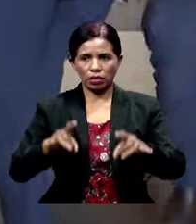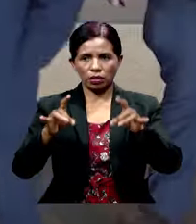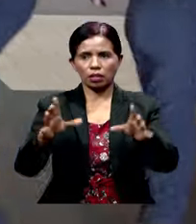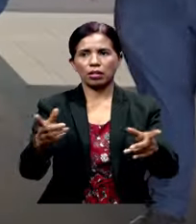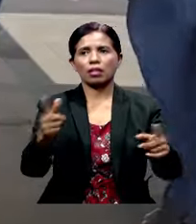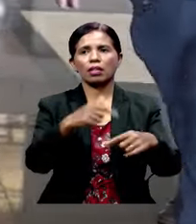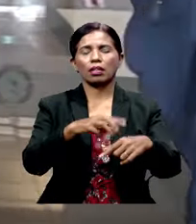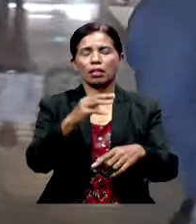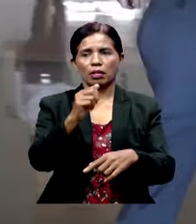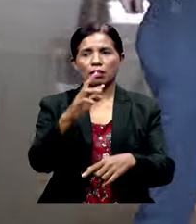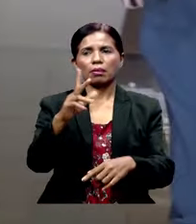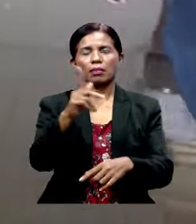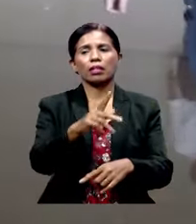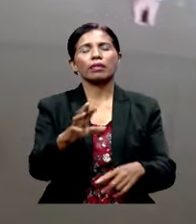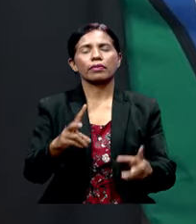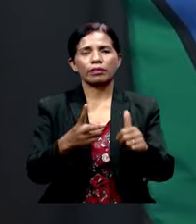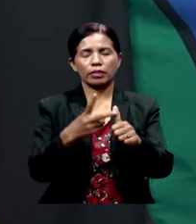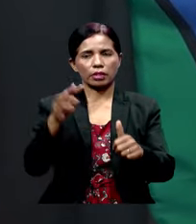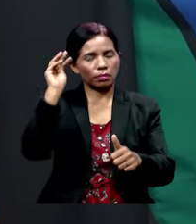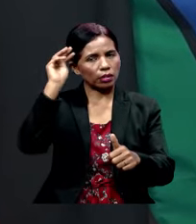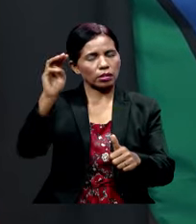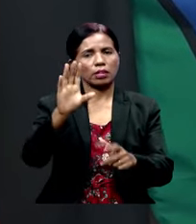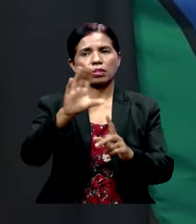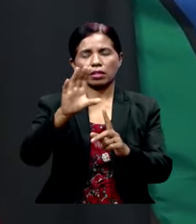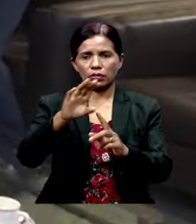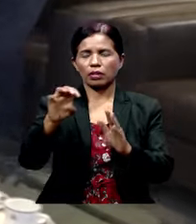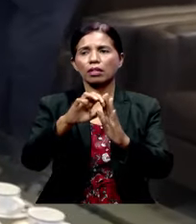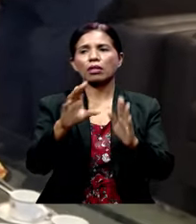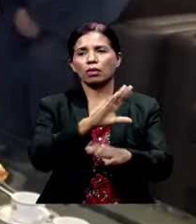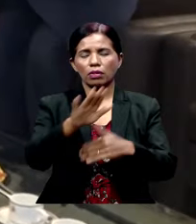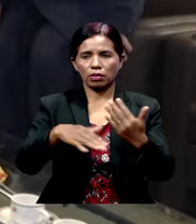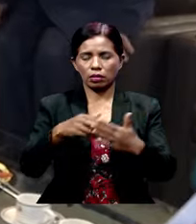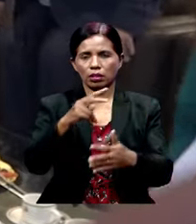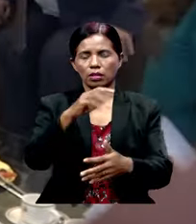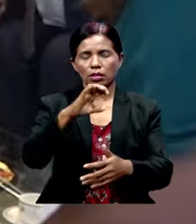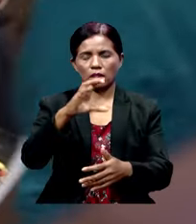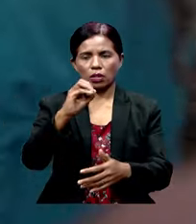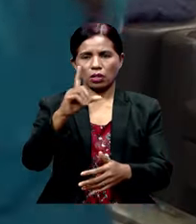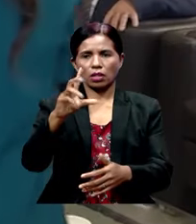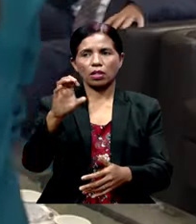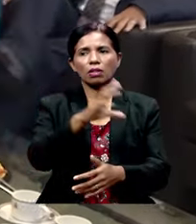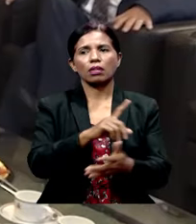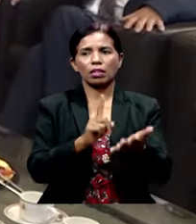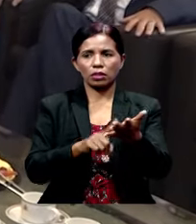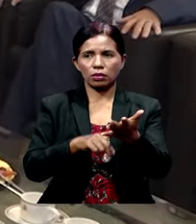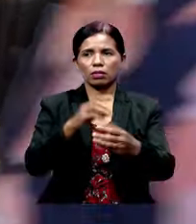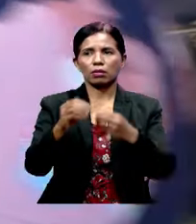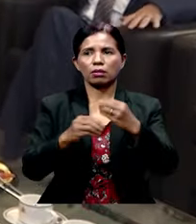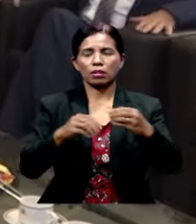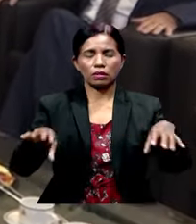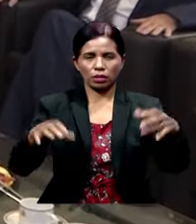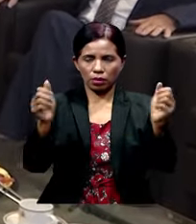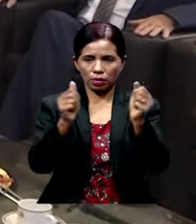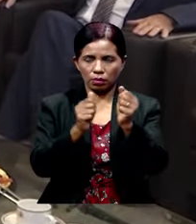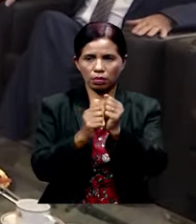Mark Monaghan, vice-ministra no chefe Território Norte Austrália. Nicole Manison, onde discute com a BA, cooperação bilateral